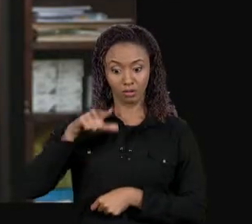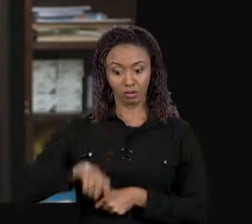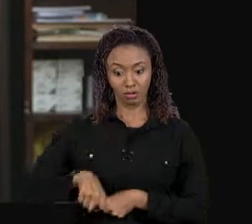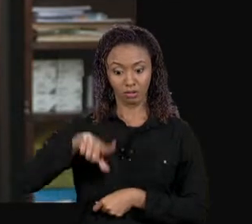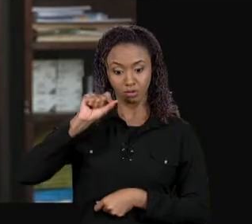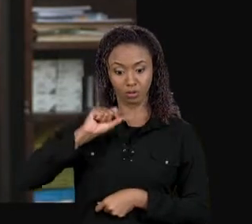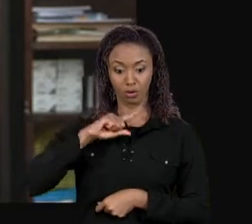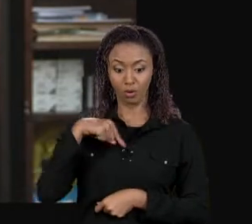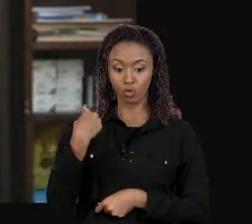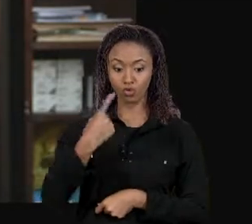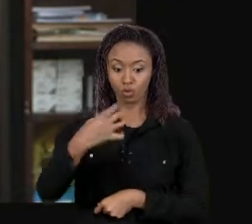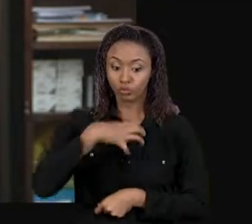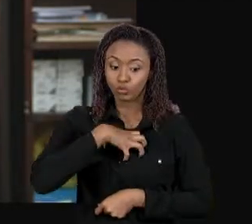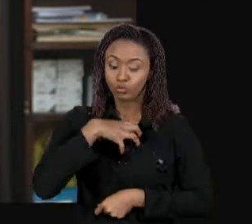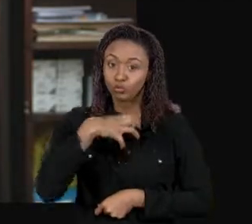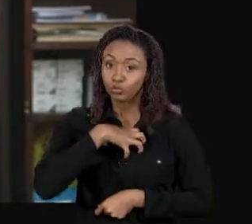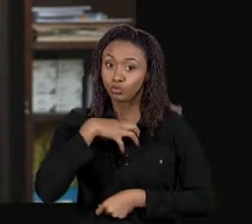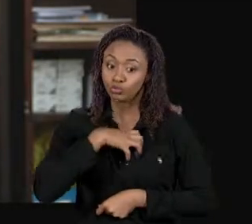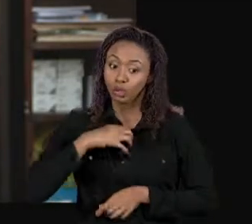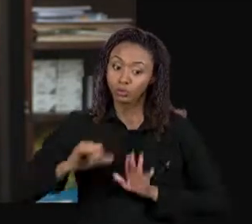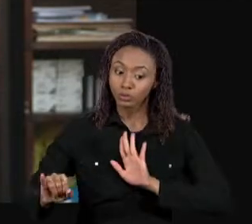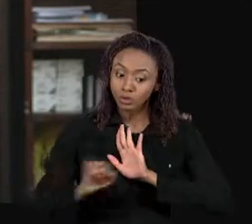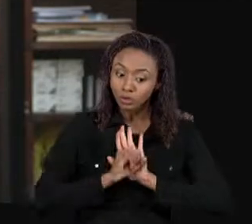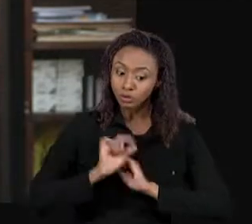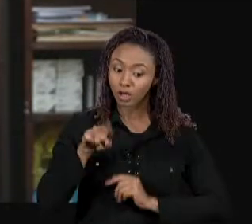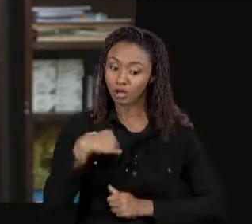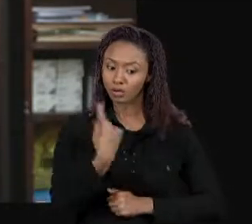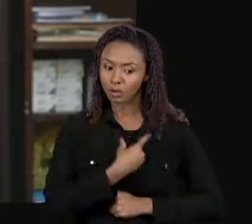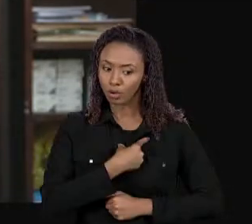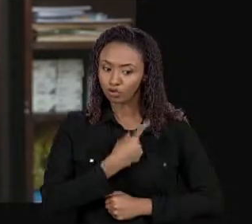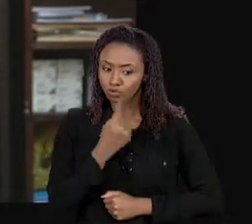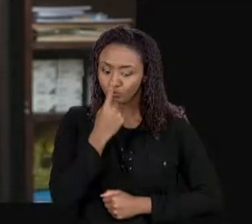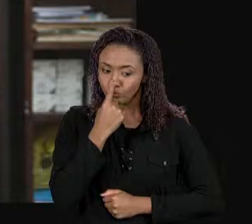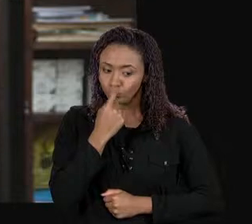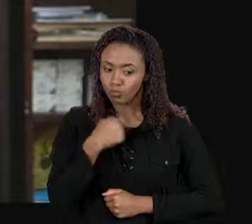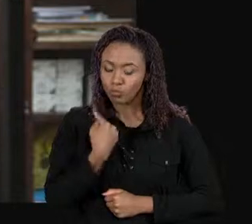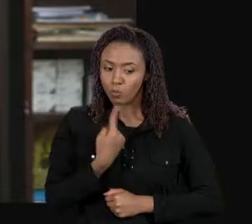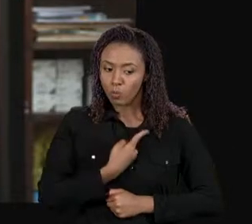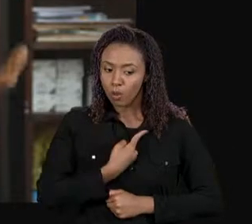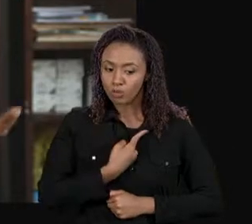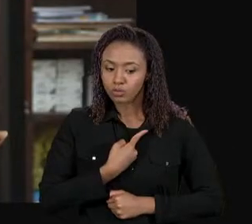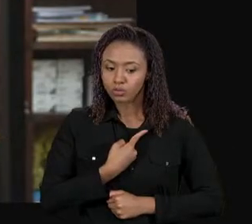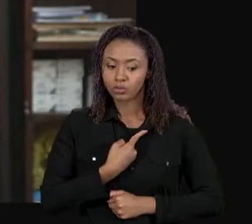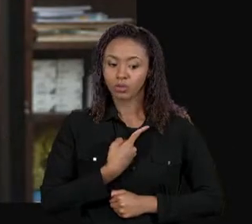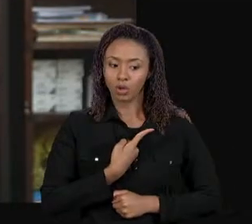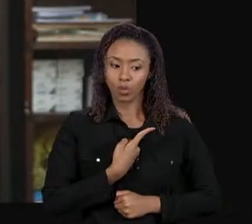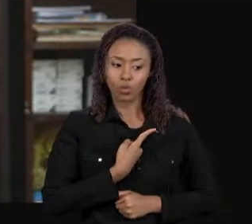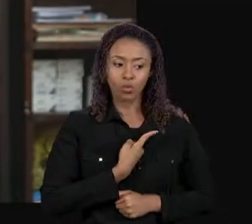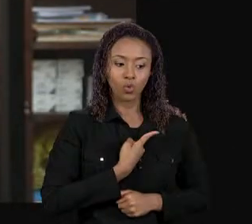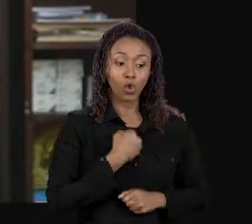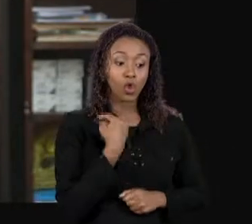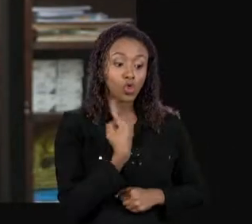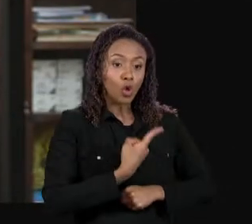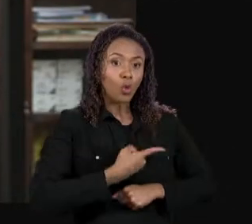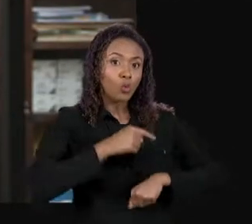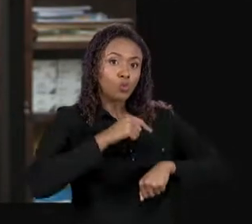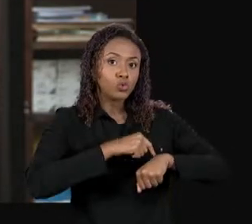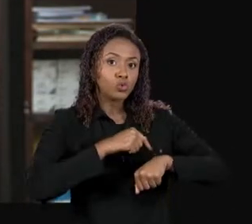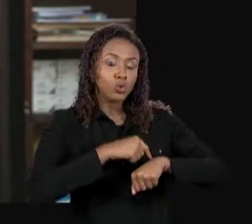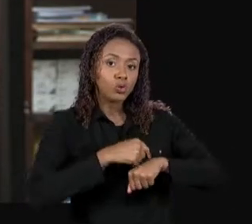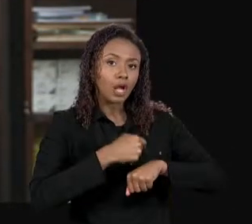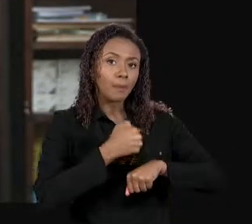nossa identidade, a gente monta, né, a nossa organização de tempo,